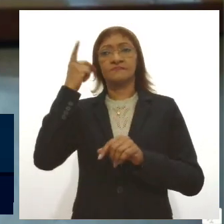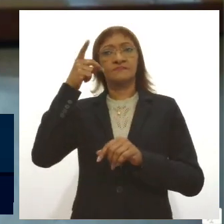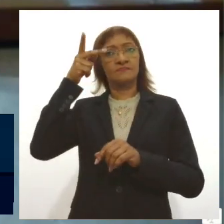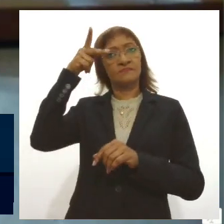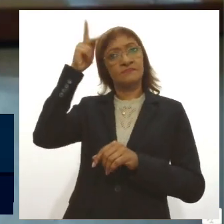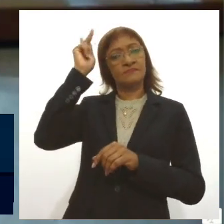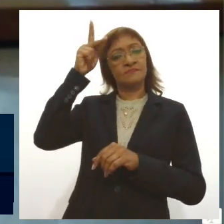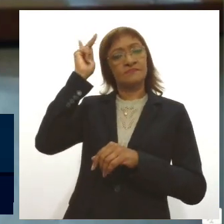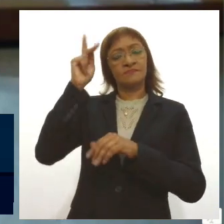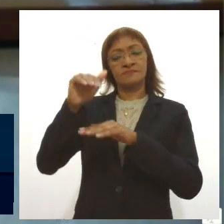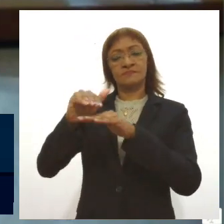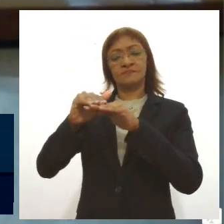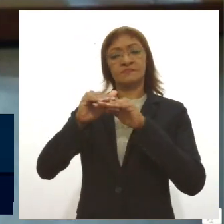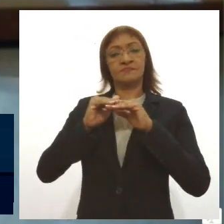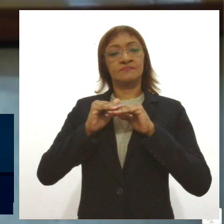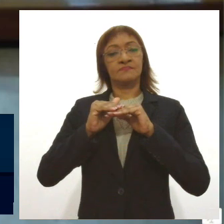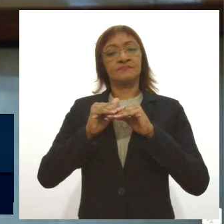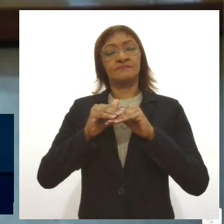nos procurando lá,